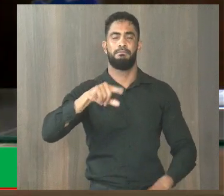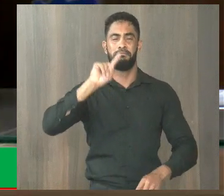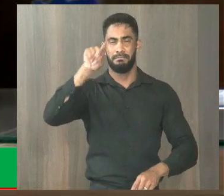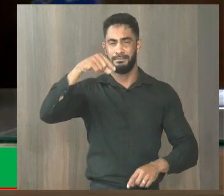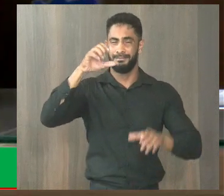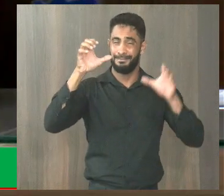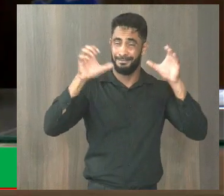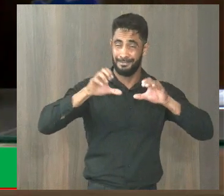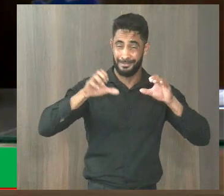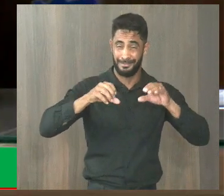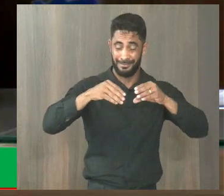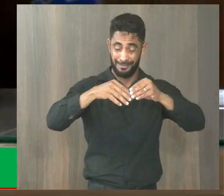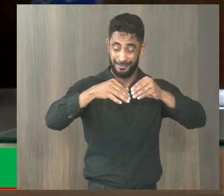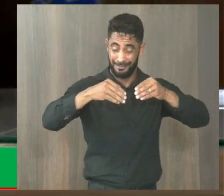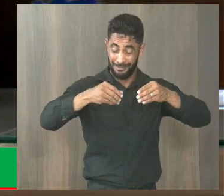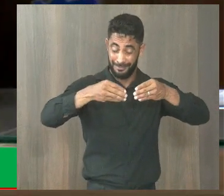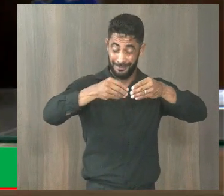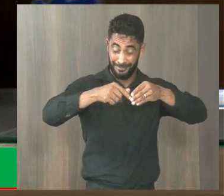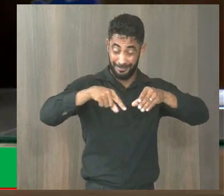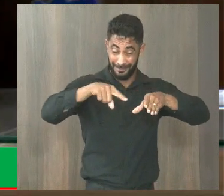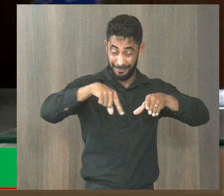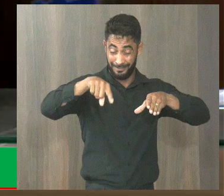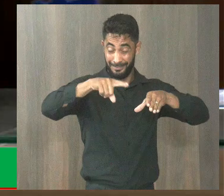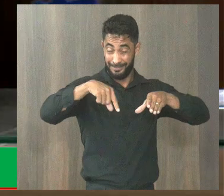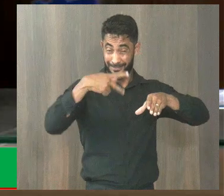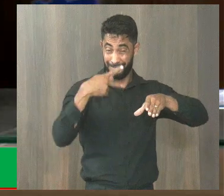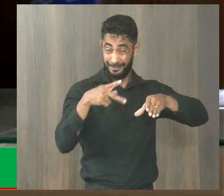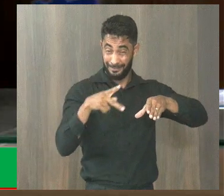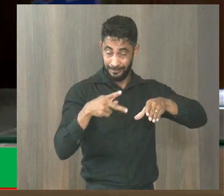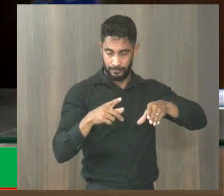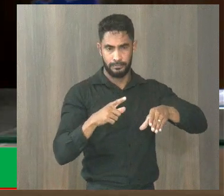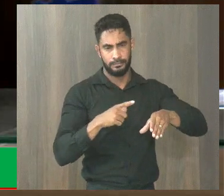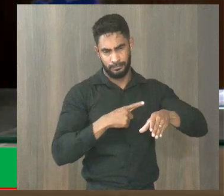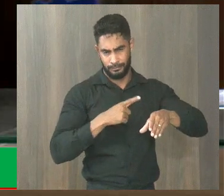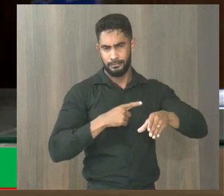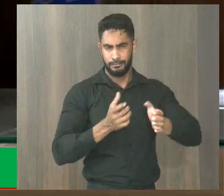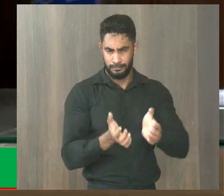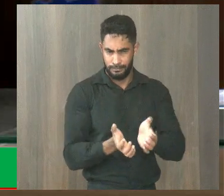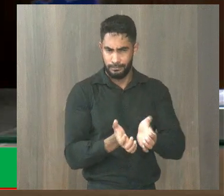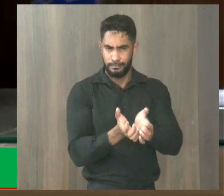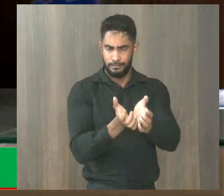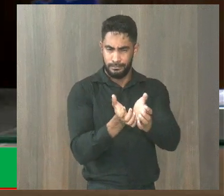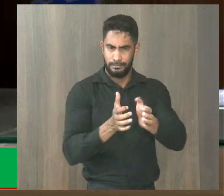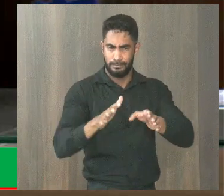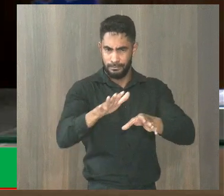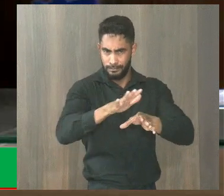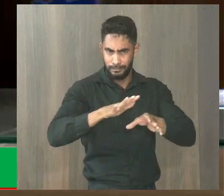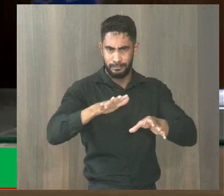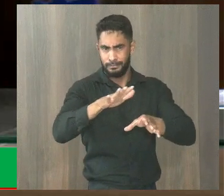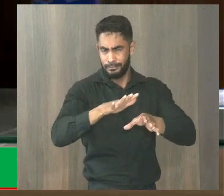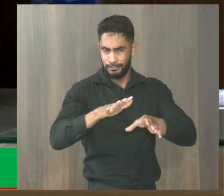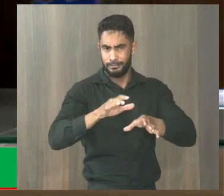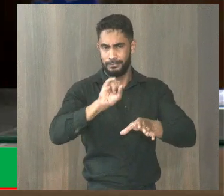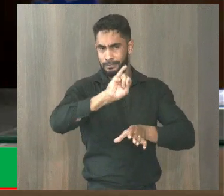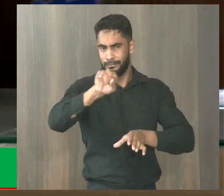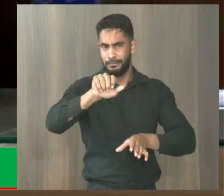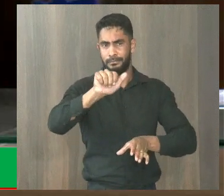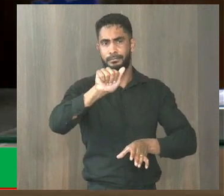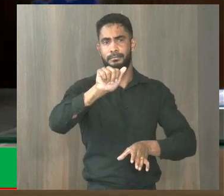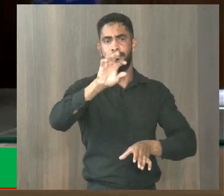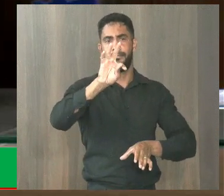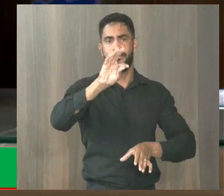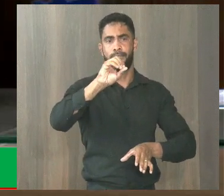danificada, e como tem umas máquinas já trabalhando ali na região ali do Jatobá, eu peço aí ao senhor secretário que